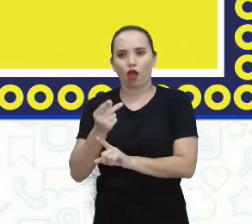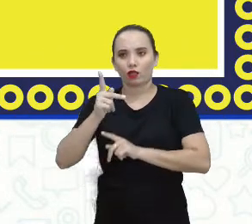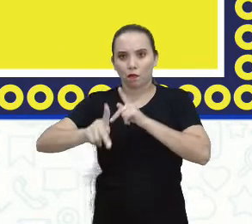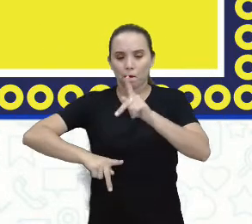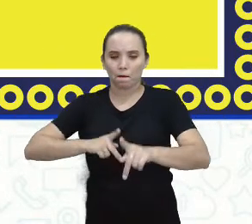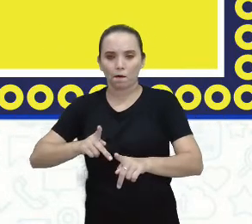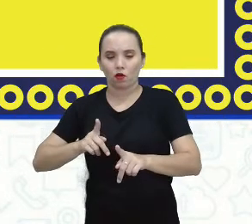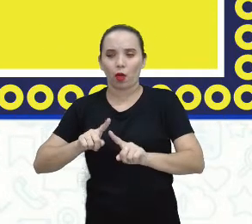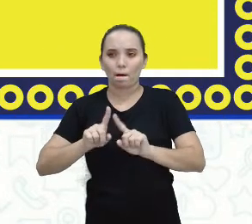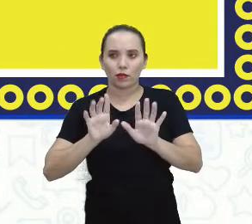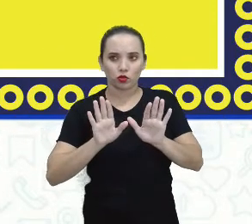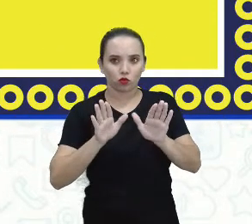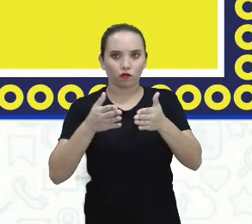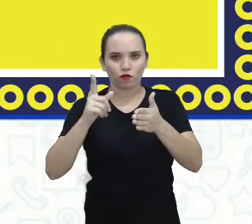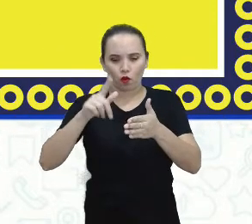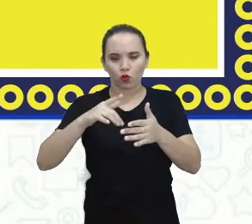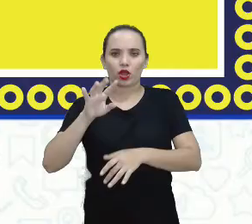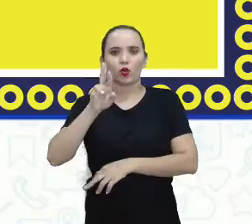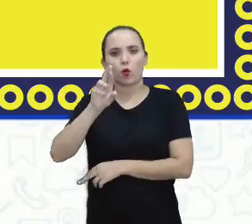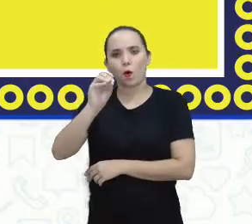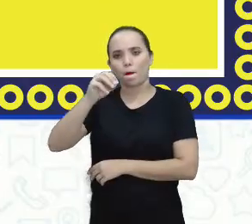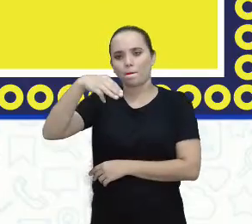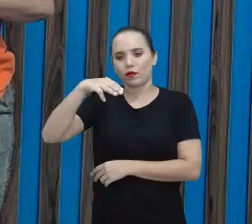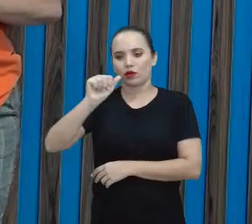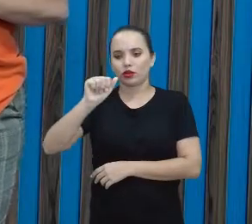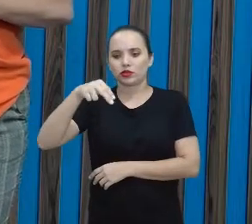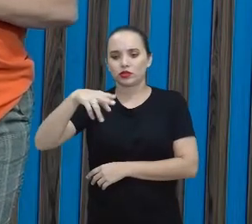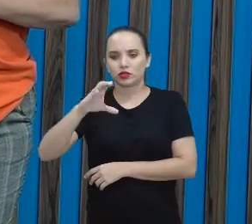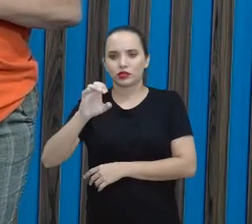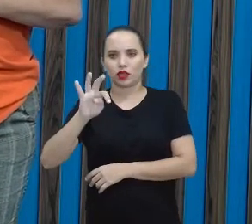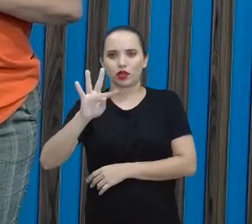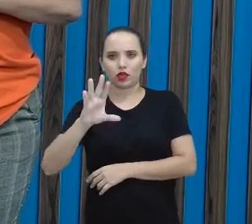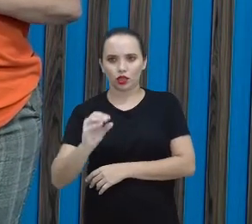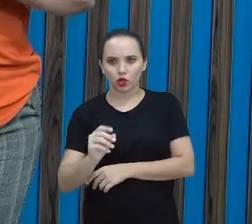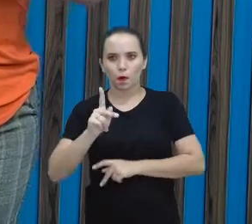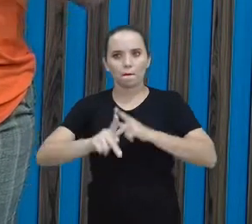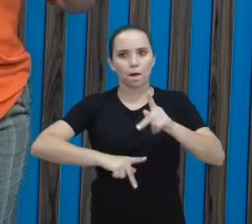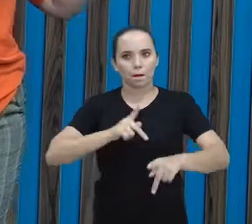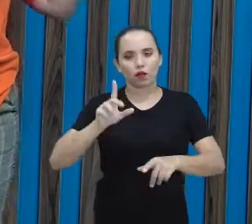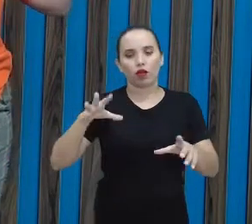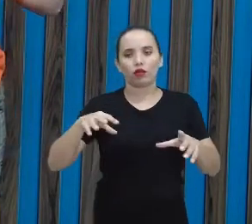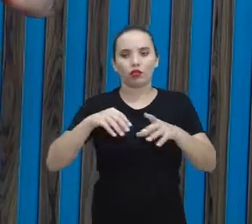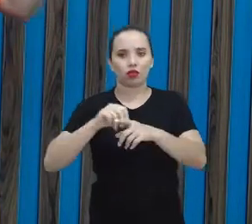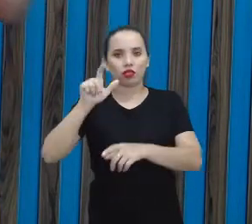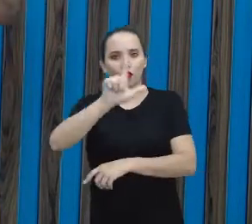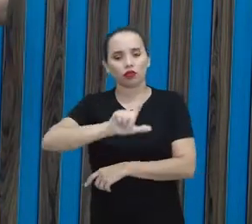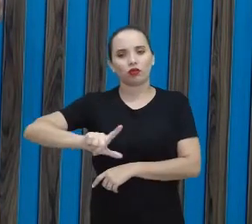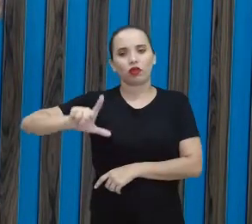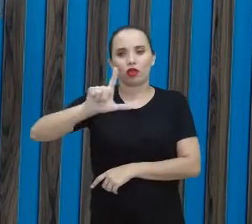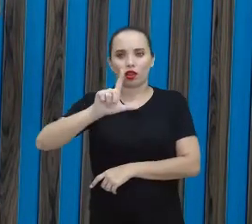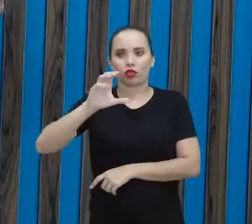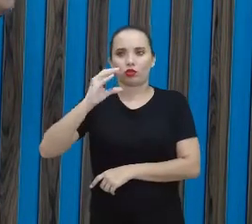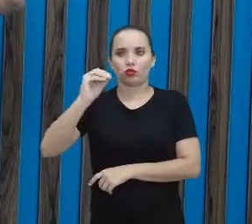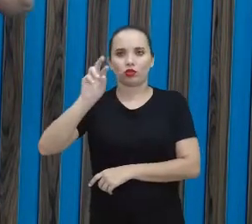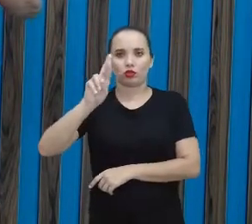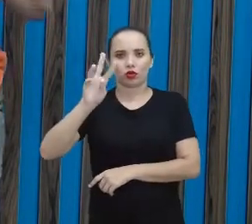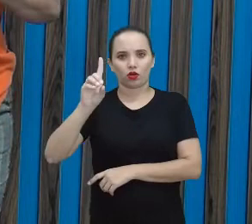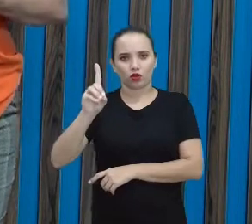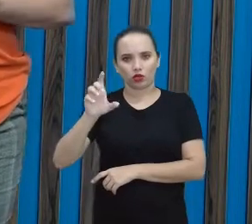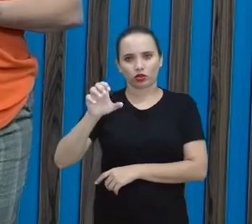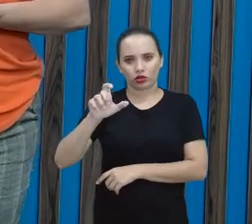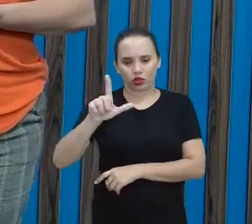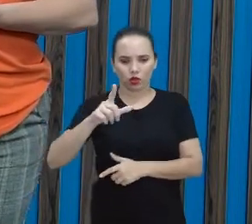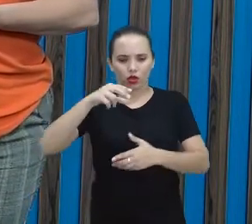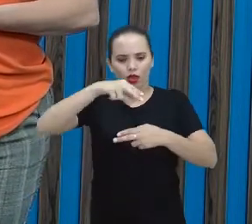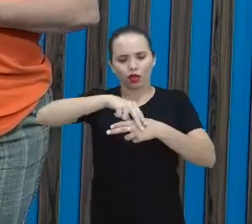romanceiro popular, que é a literatura de cordel. Então, Ariano, ele não abre mão dessa coisa, ele juntou outras formas de arte. Não era